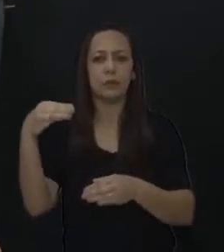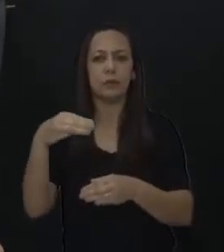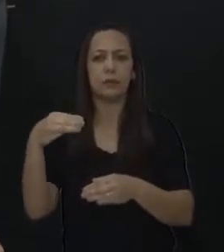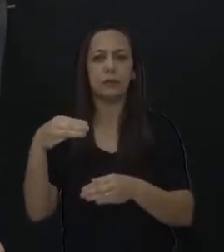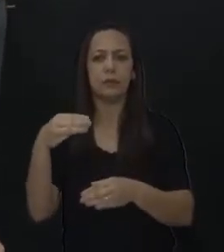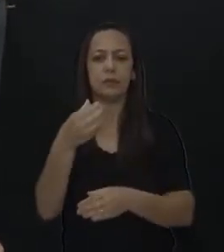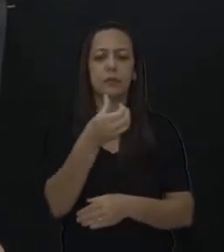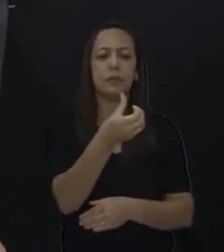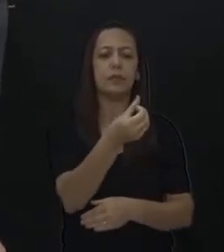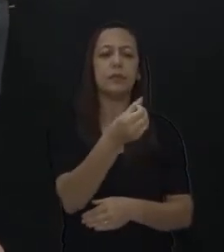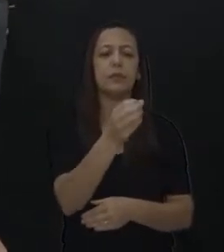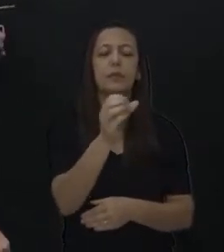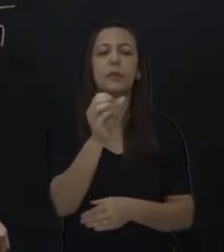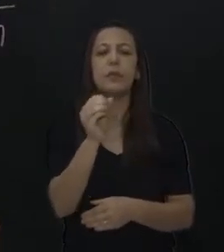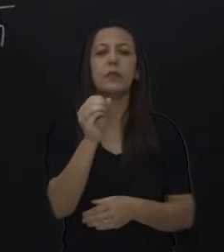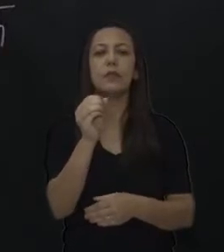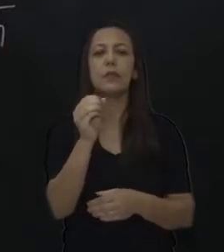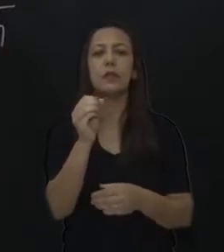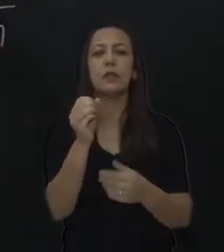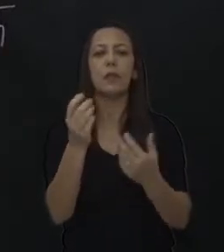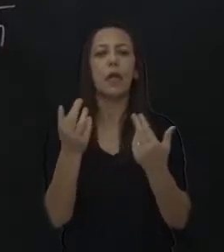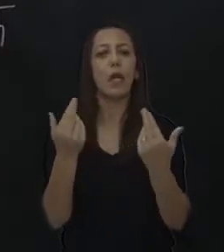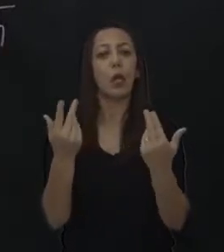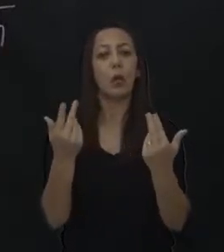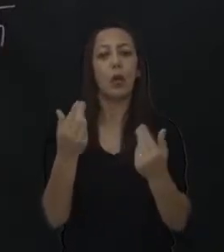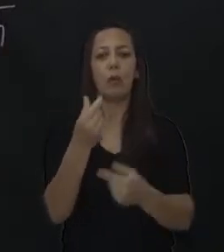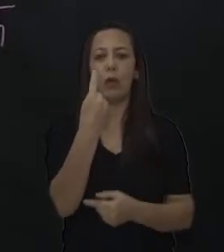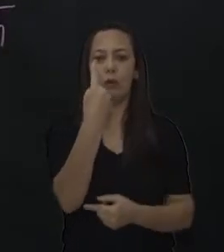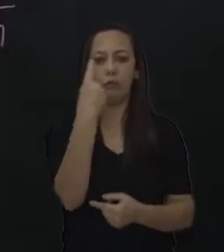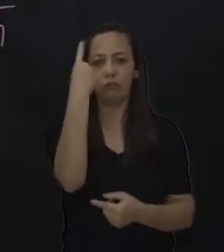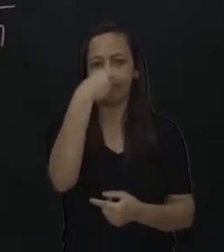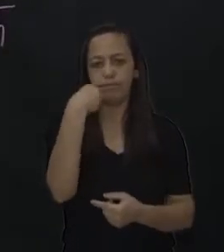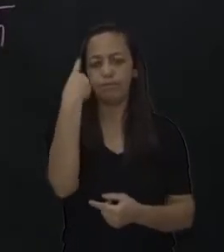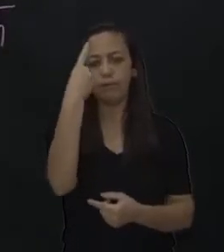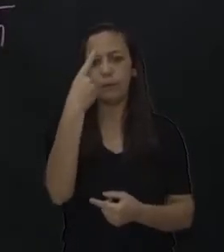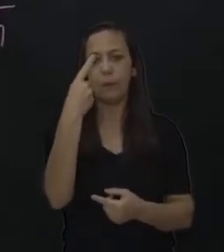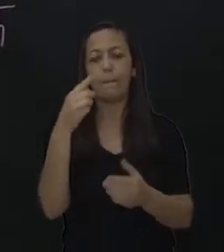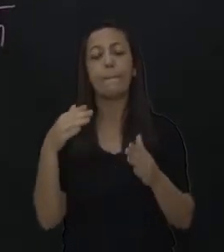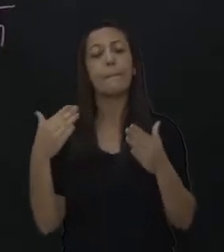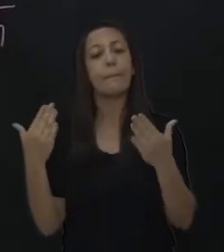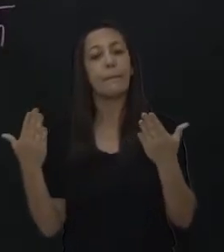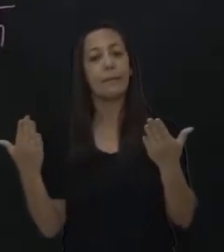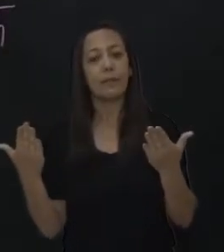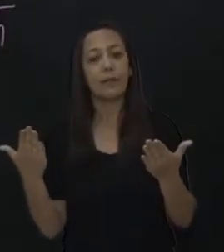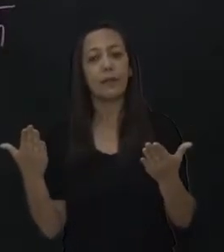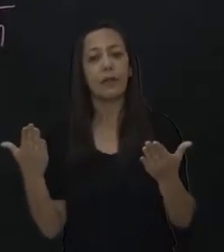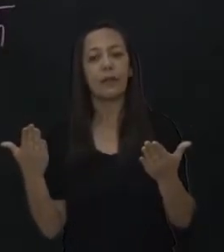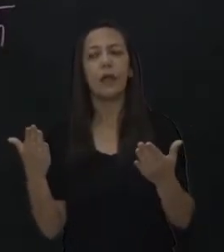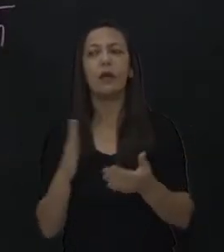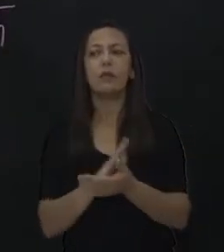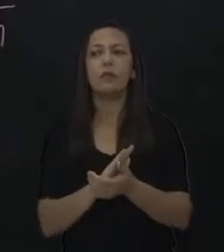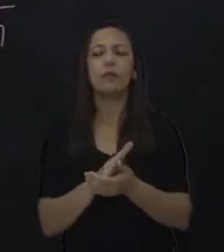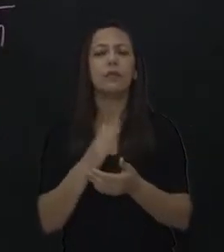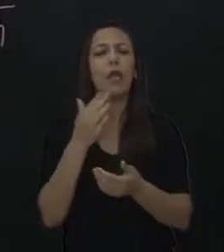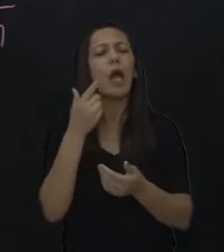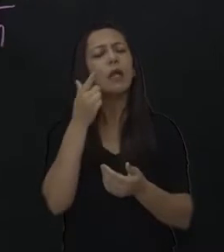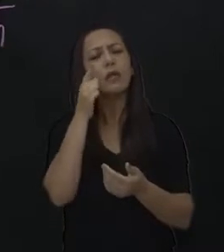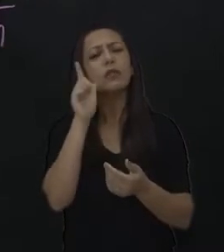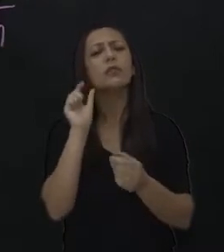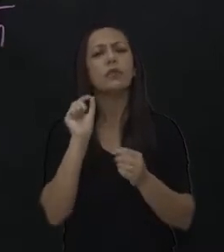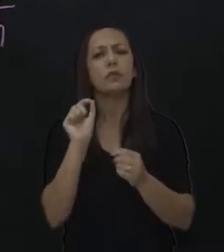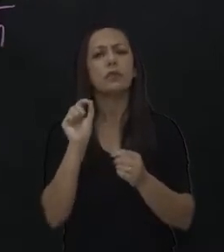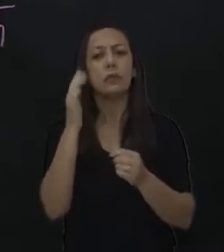esse 60 equivale a 1 hora. Então, automaticamente, o que a gente consegue